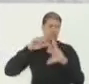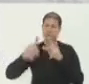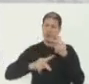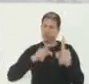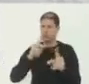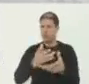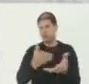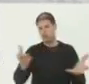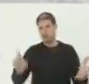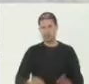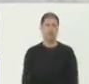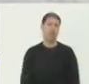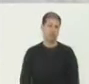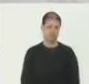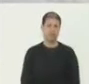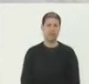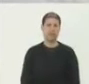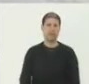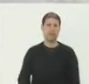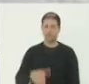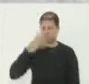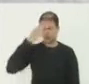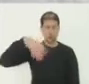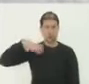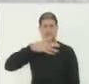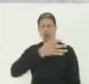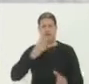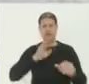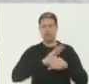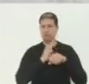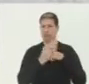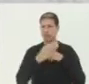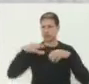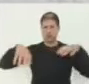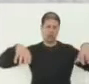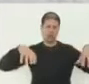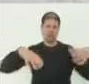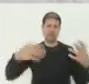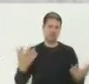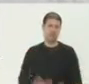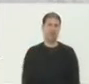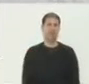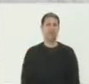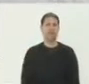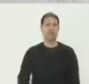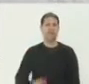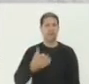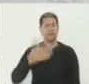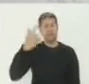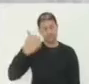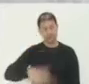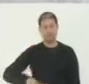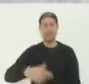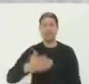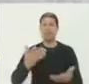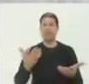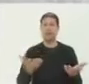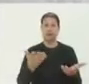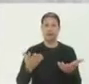necessidades da dessa população desses bairros Então esse foi mais um